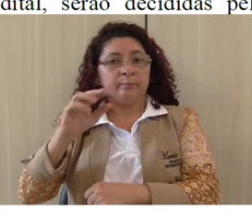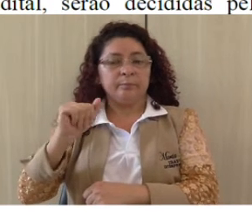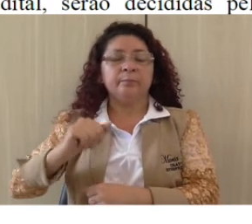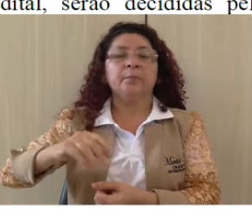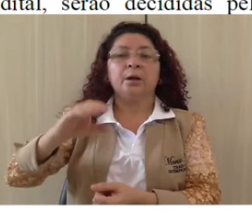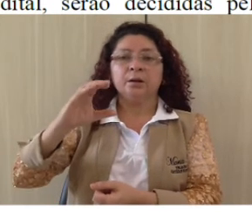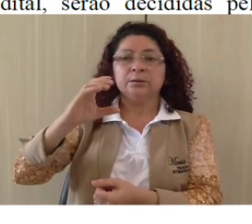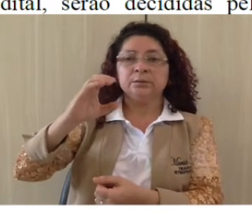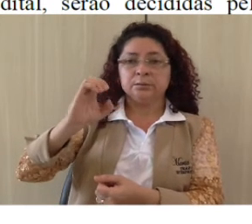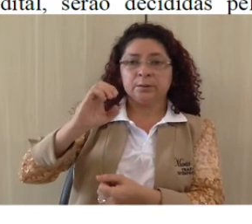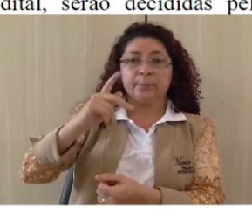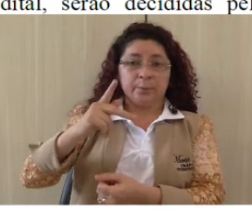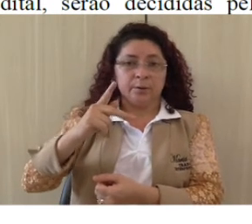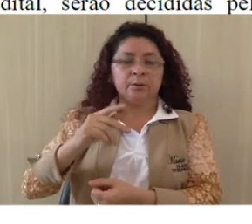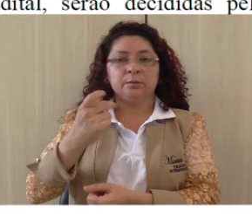68.600, dígito 000,